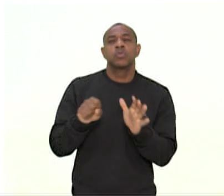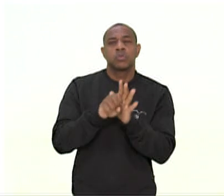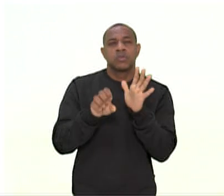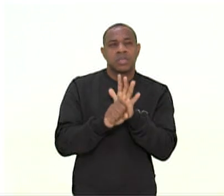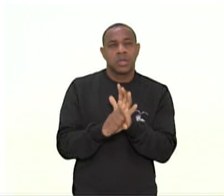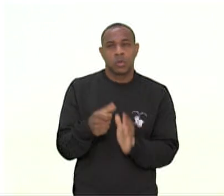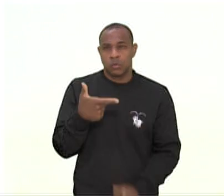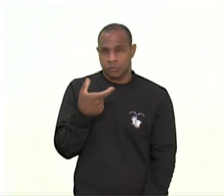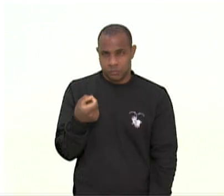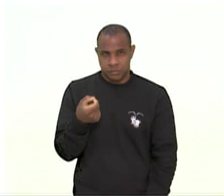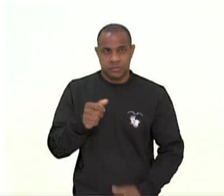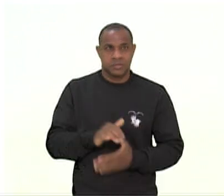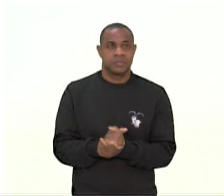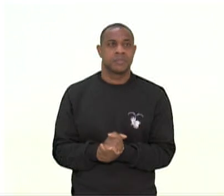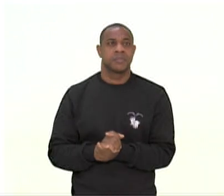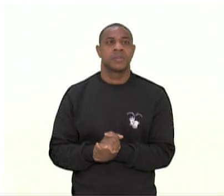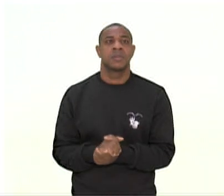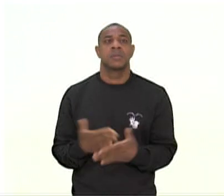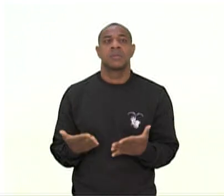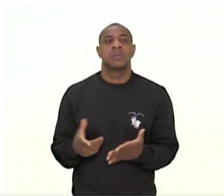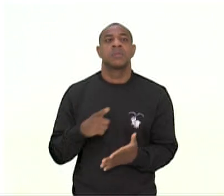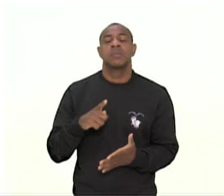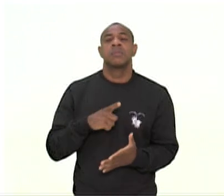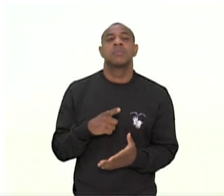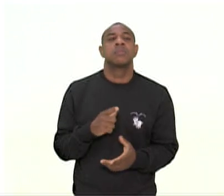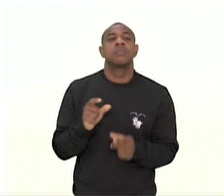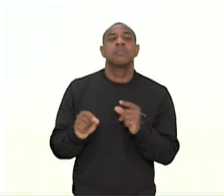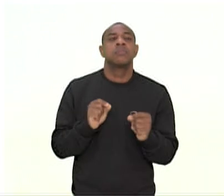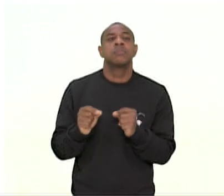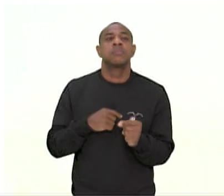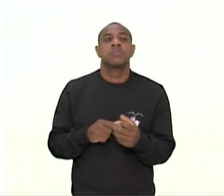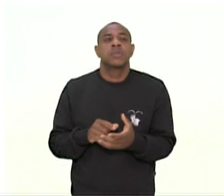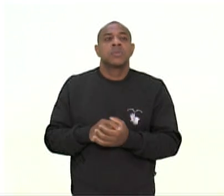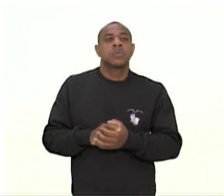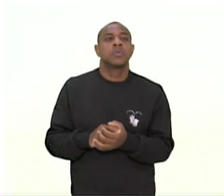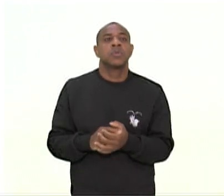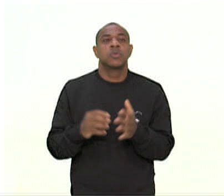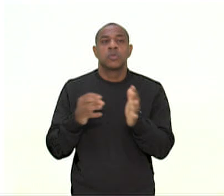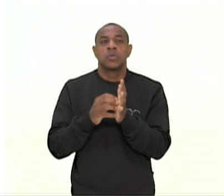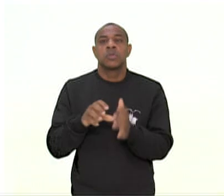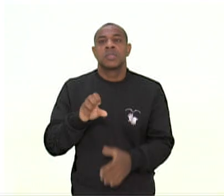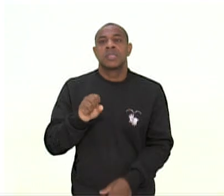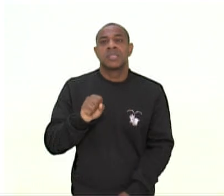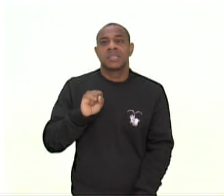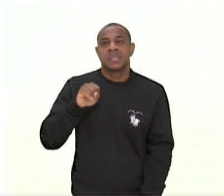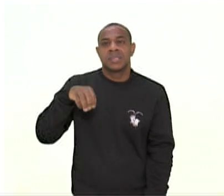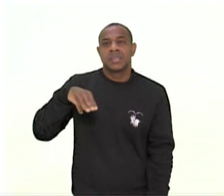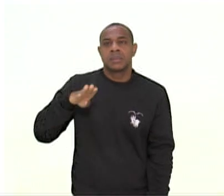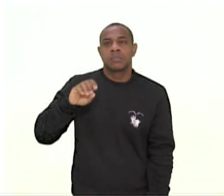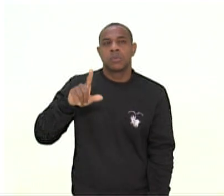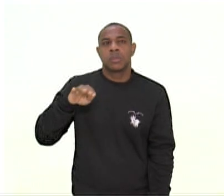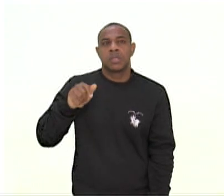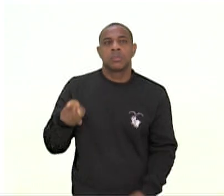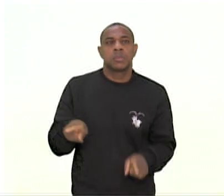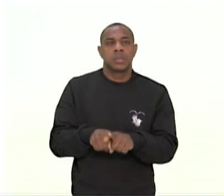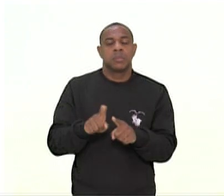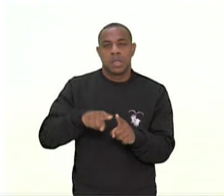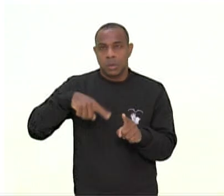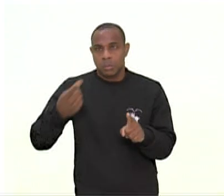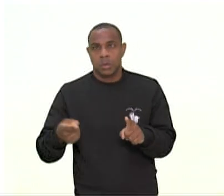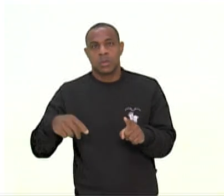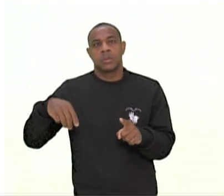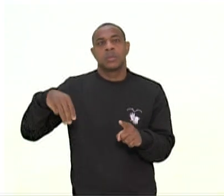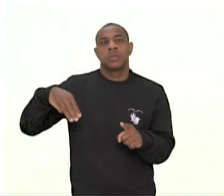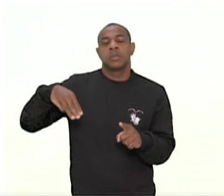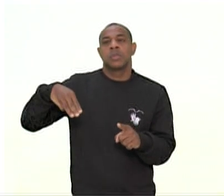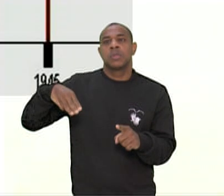XX. Lembrou? Refrescou? Ele situa-se então entre o simbolismo e o pós-modernismo. Vamos dar uma olhada aqui, eu trouxe para